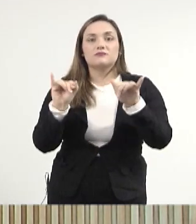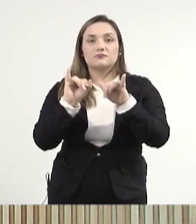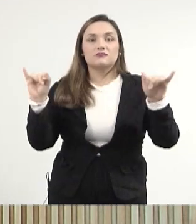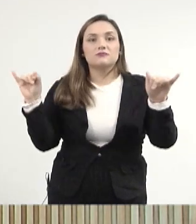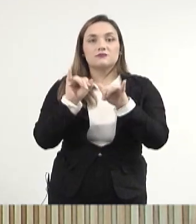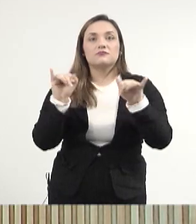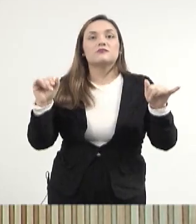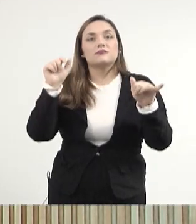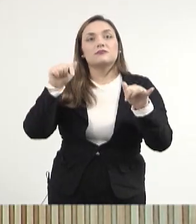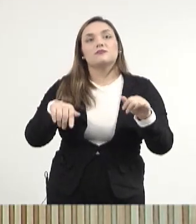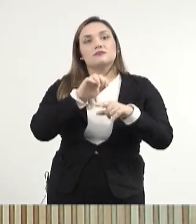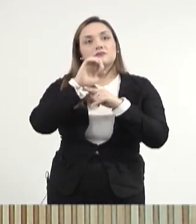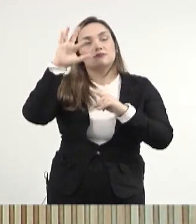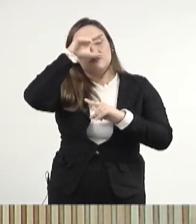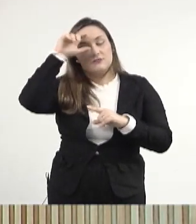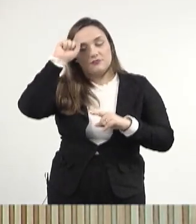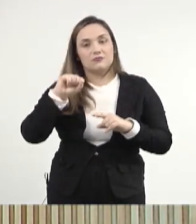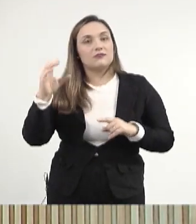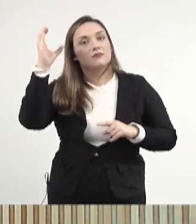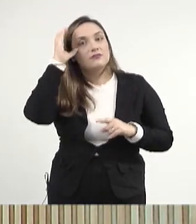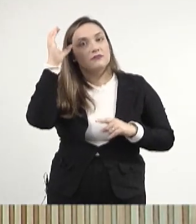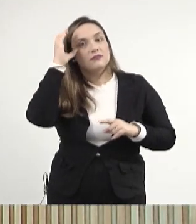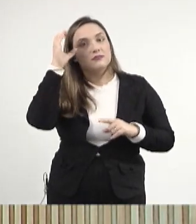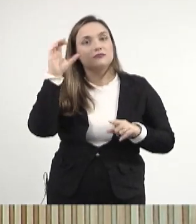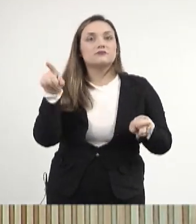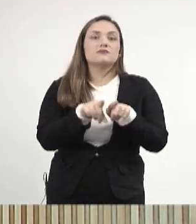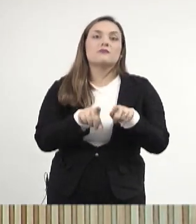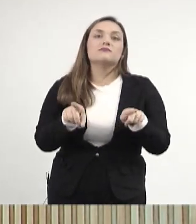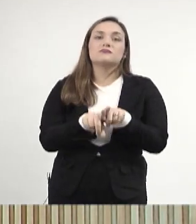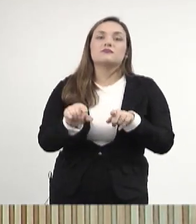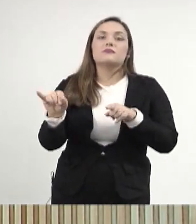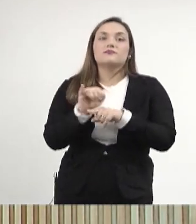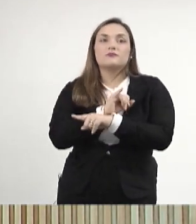aqui em Mato Grosso do Sul de conscientização